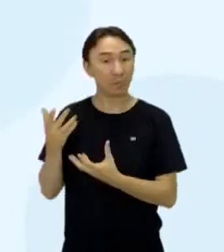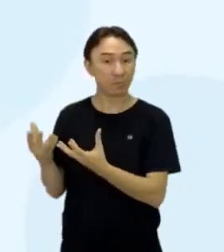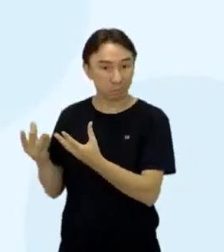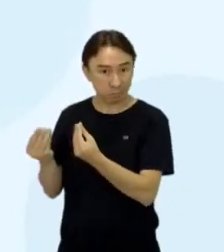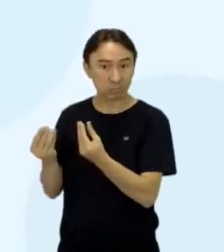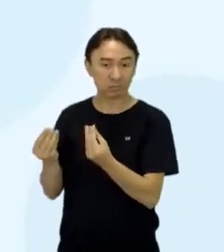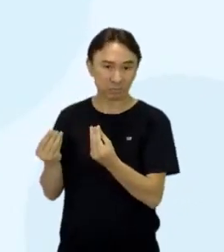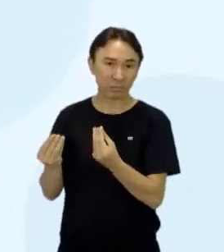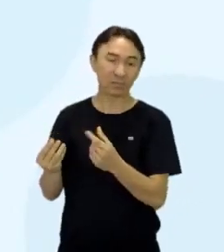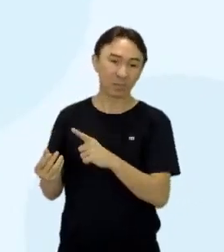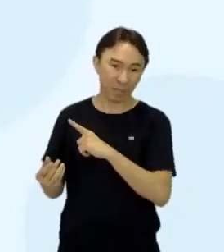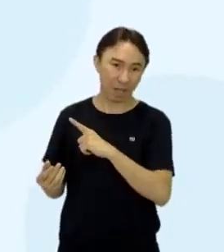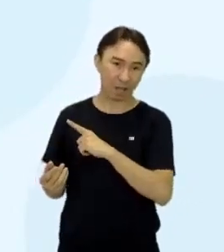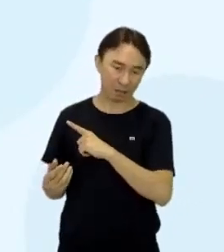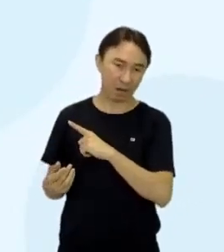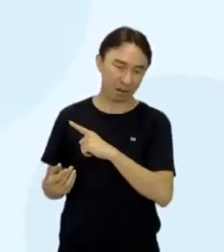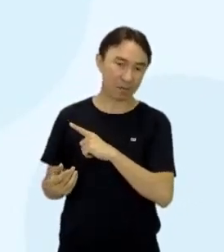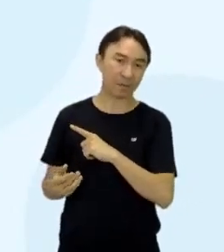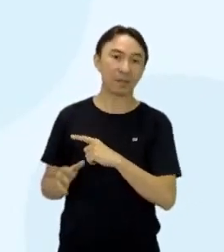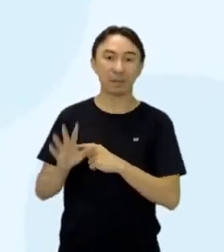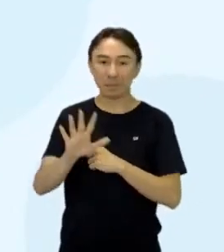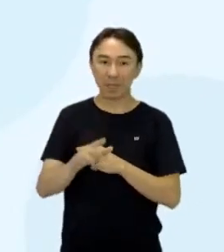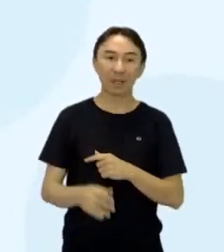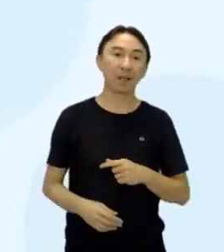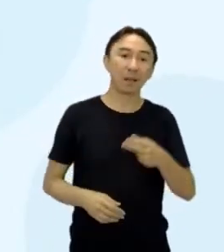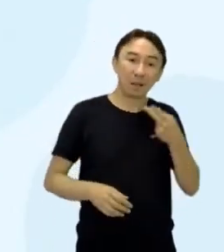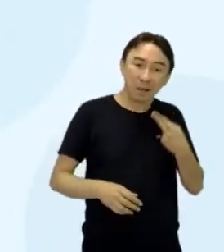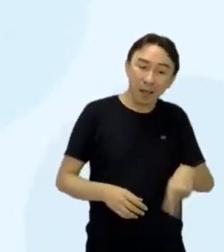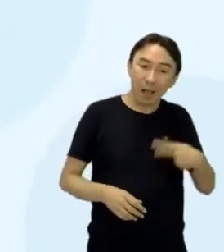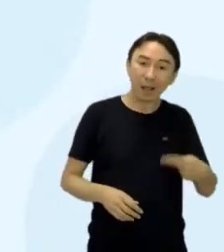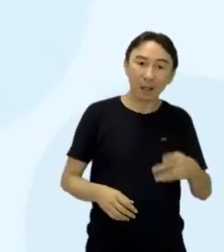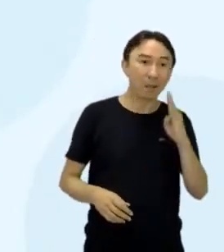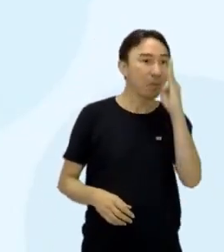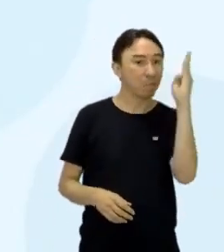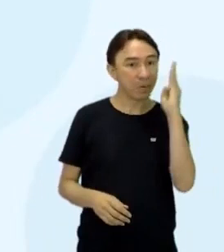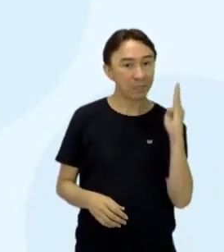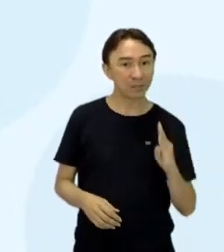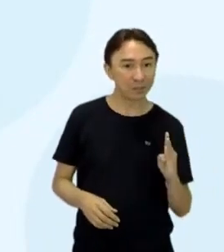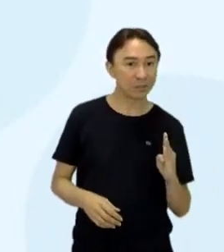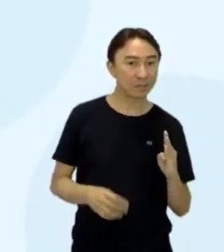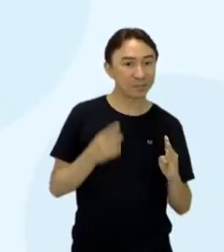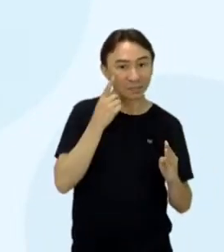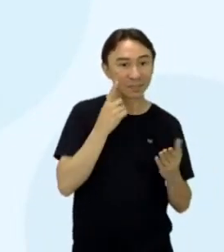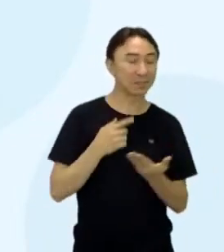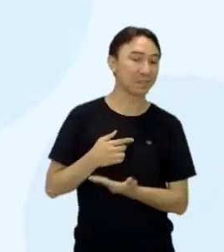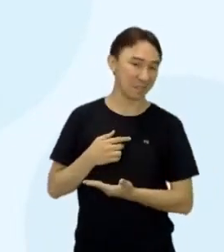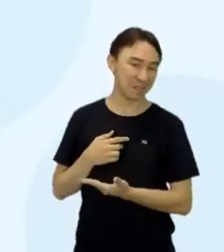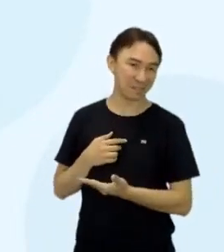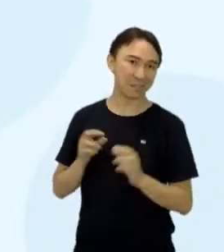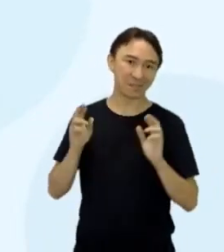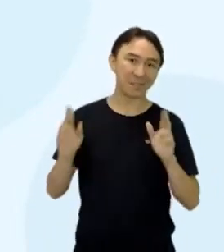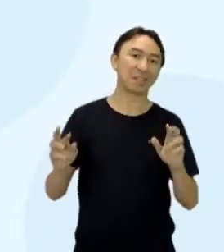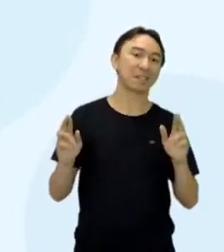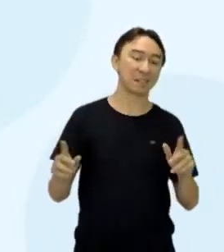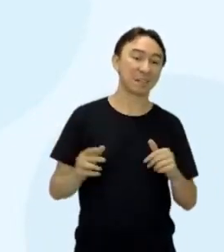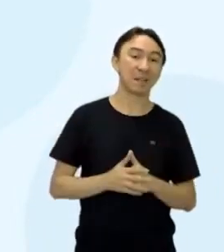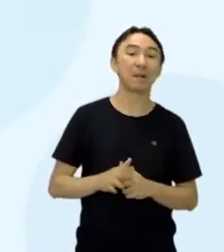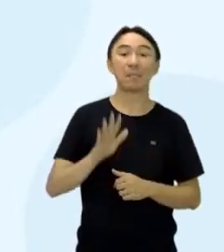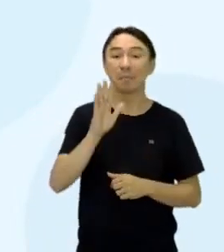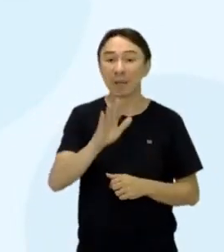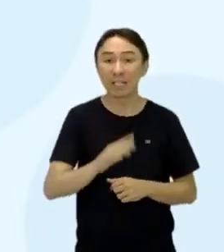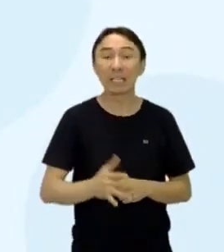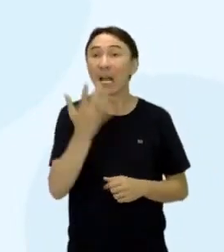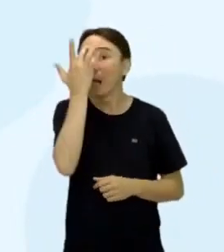área bastante elevada, como é o caso, por exemplo, do Brasil. Mas a Índia, que tem uma área menor e tem o equivalente da